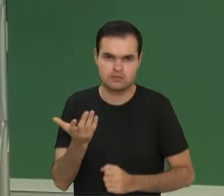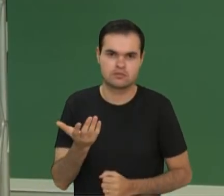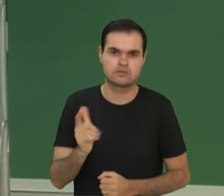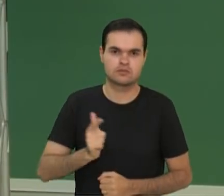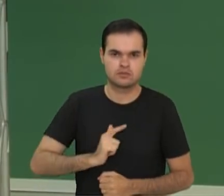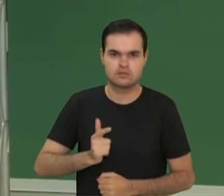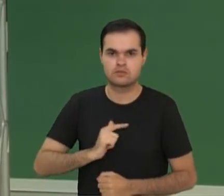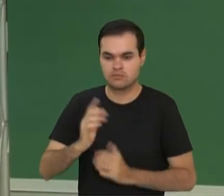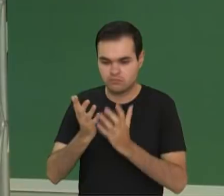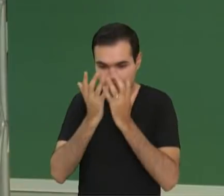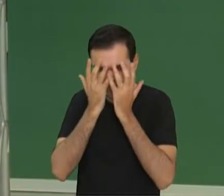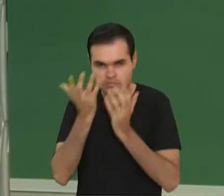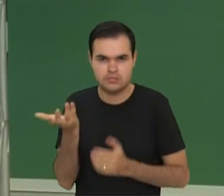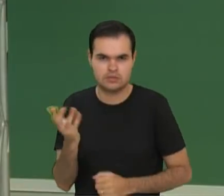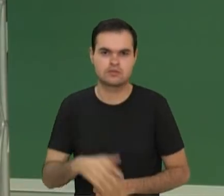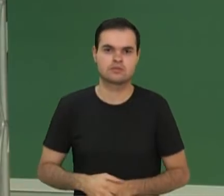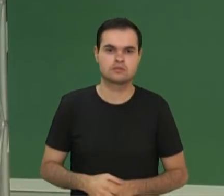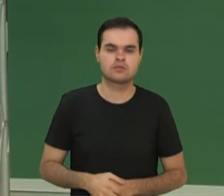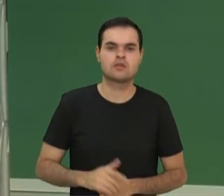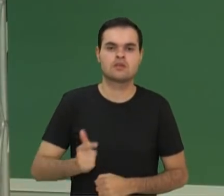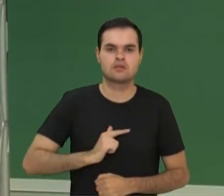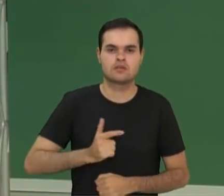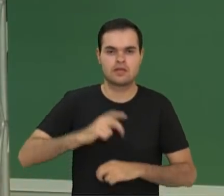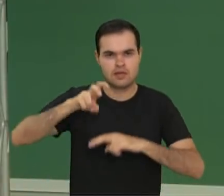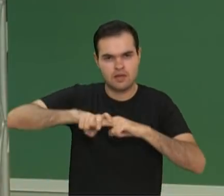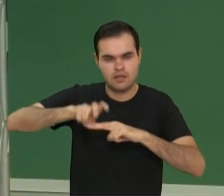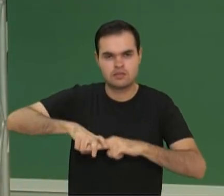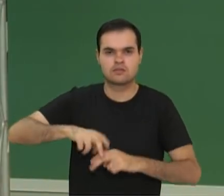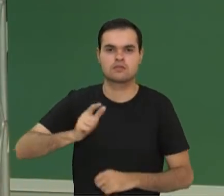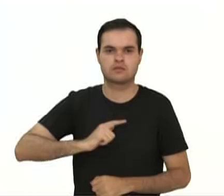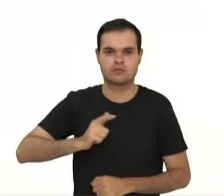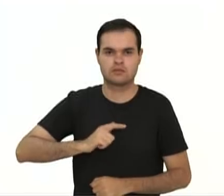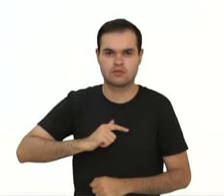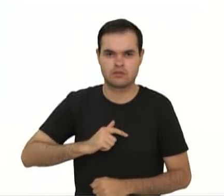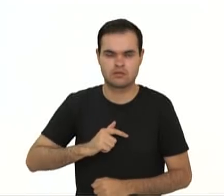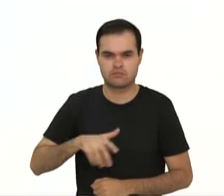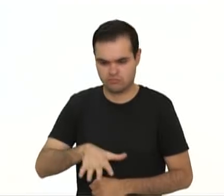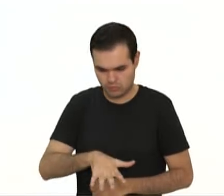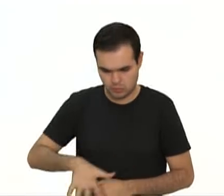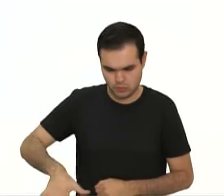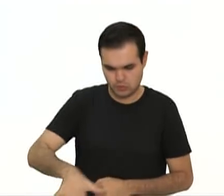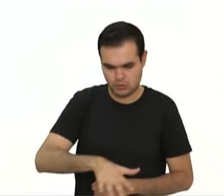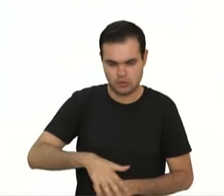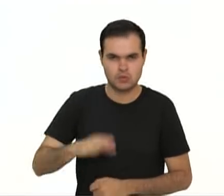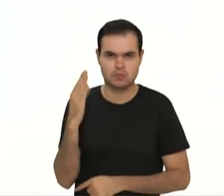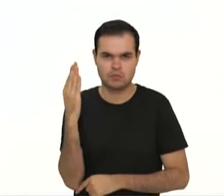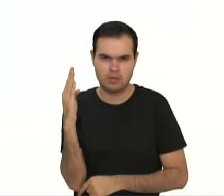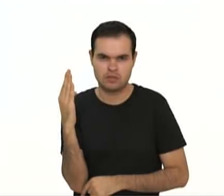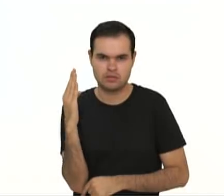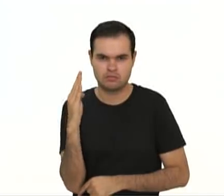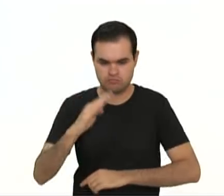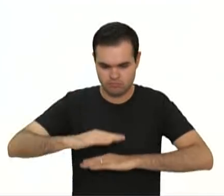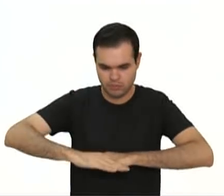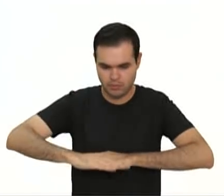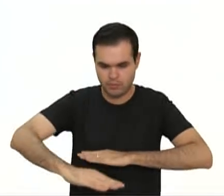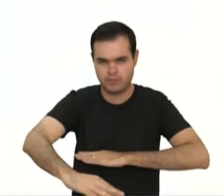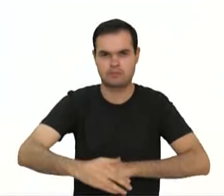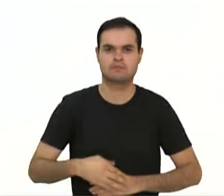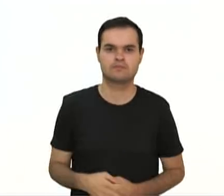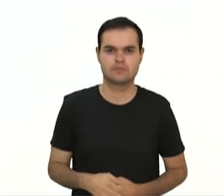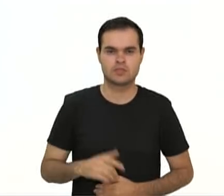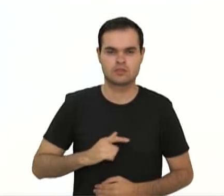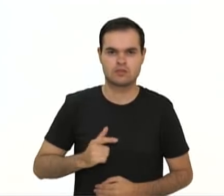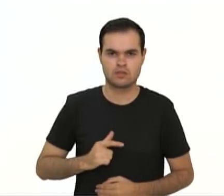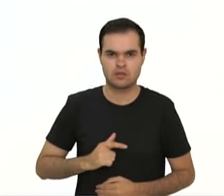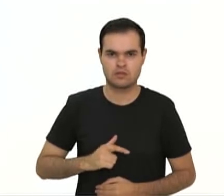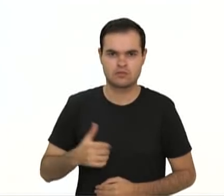Ele está com a mão na cabeça. Temos a cadeira, temos algo no chão, um chão aparentemente de madeira, um assoalho. E temos algo no chão,